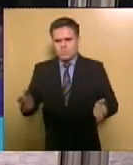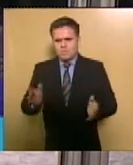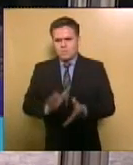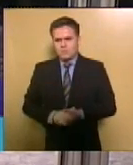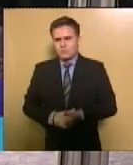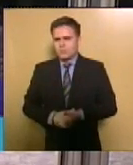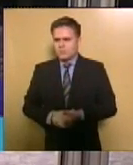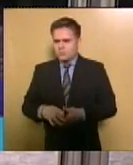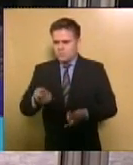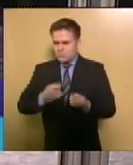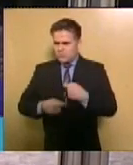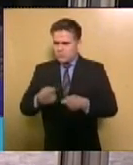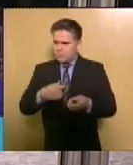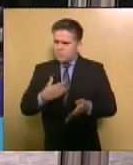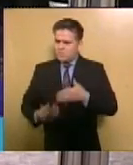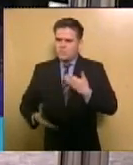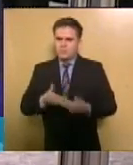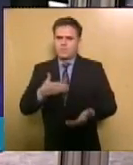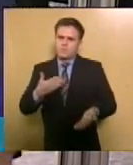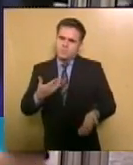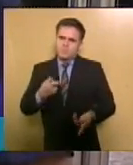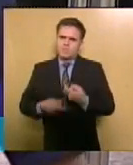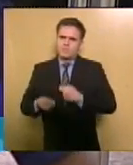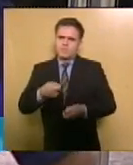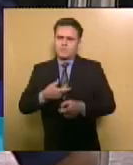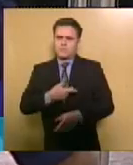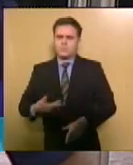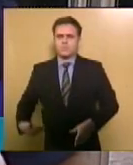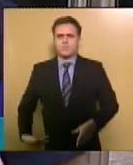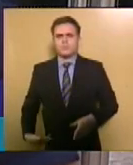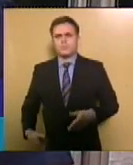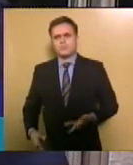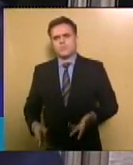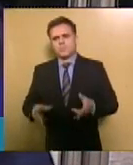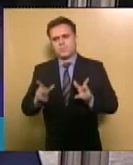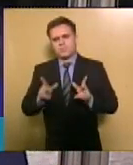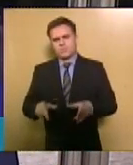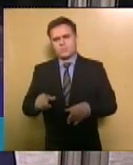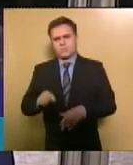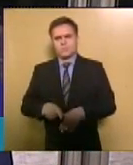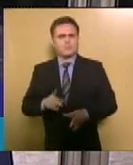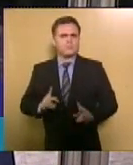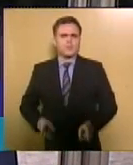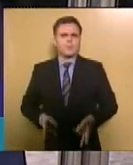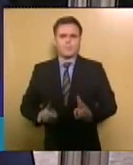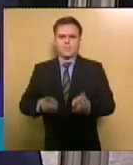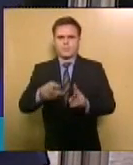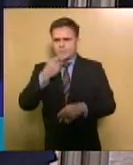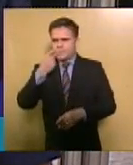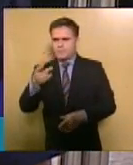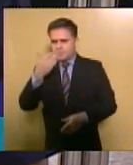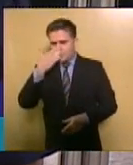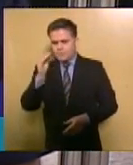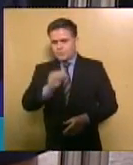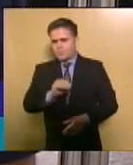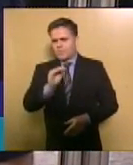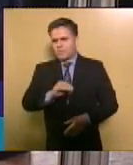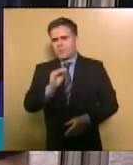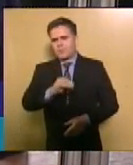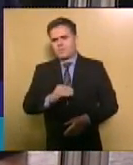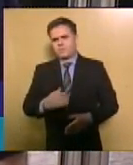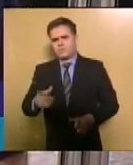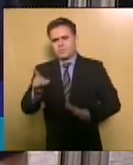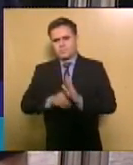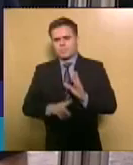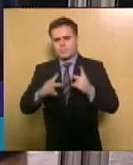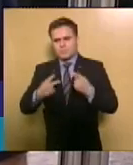gestão seja ela qual for a gestão né A gestão pública em si e aqui no estado de Sergipe parece que tem negligenciado um pouco essa